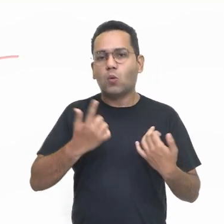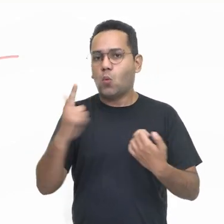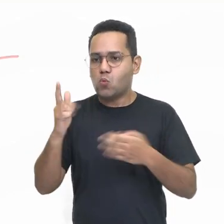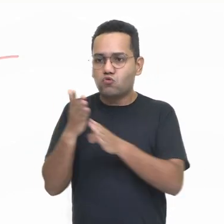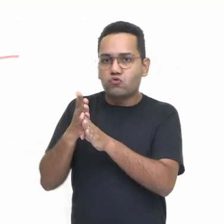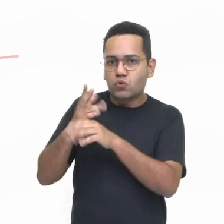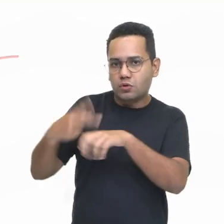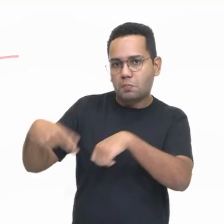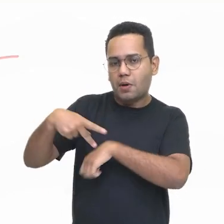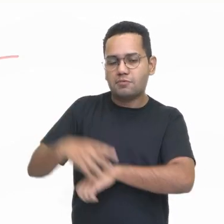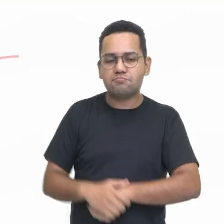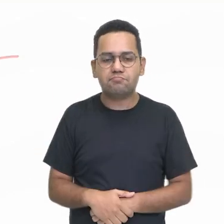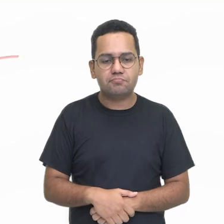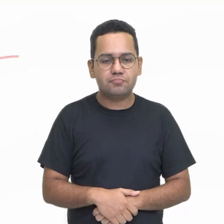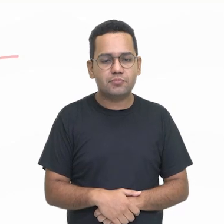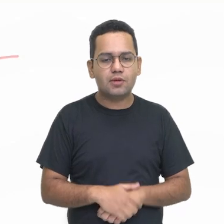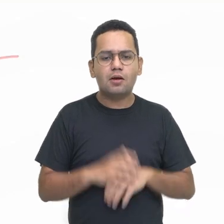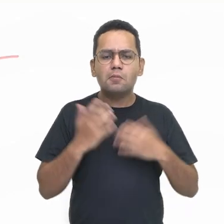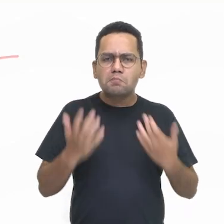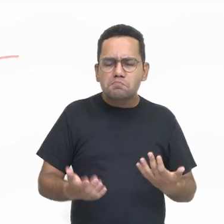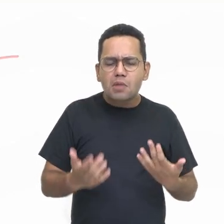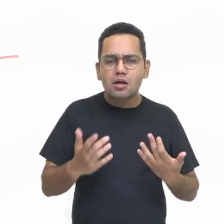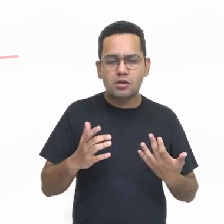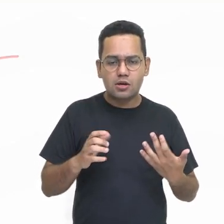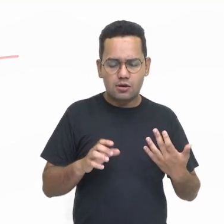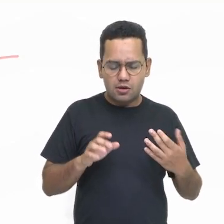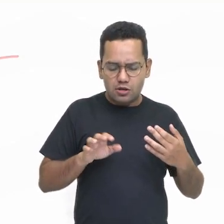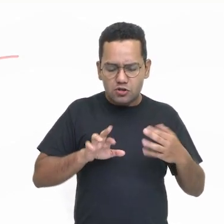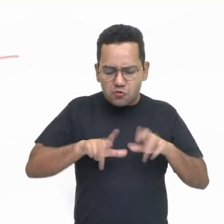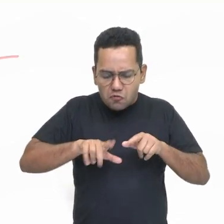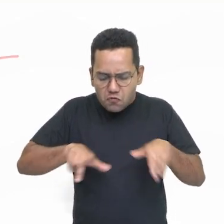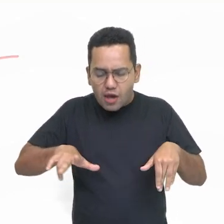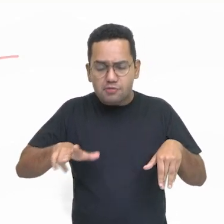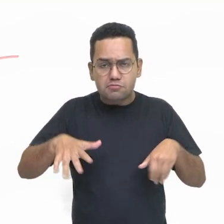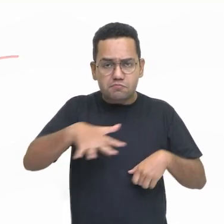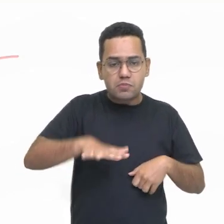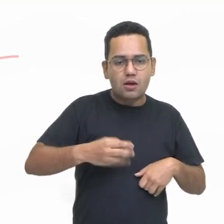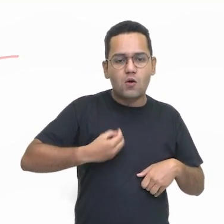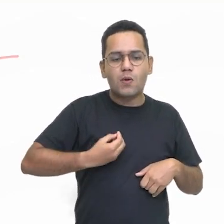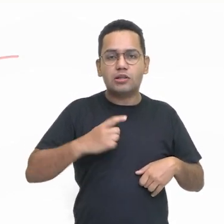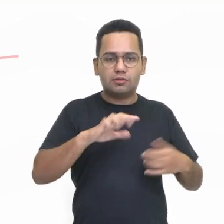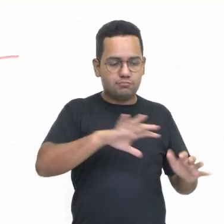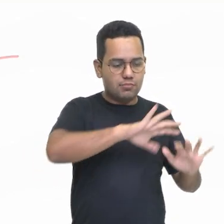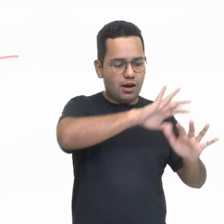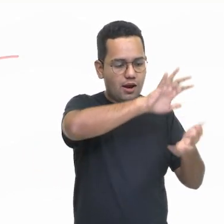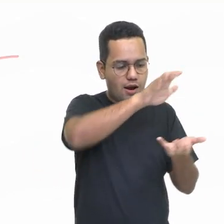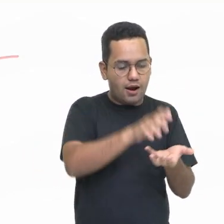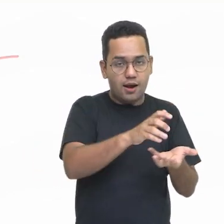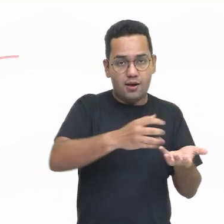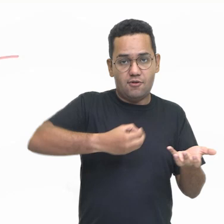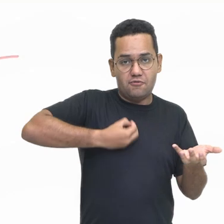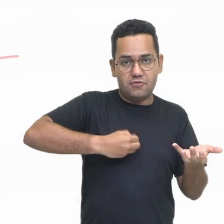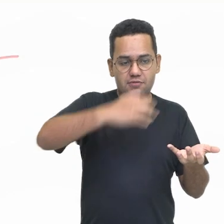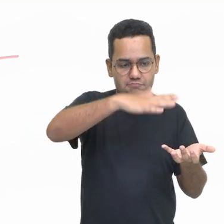biomas vão compor a biosfera nós temos aí então uma